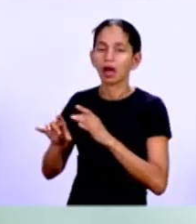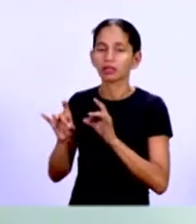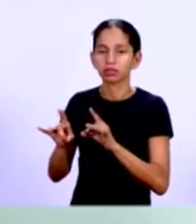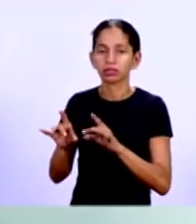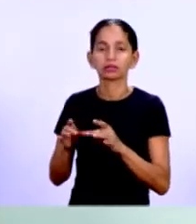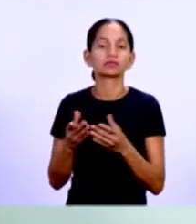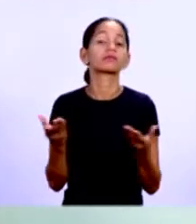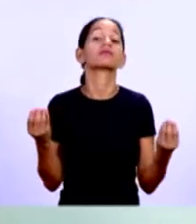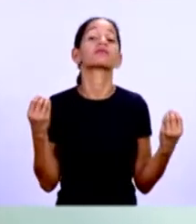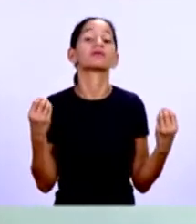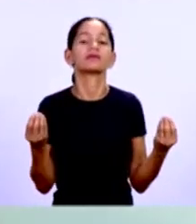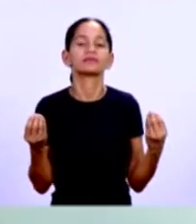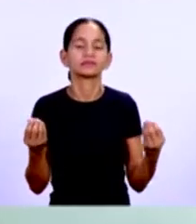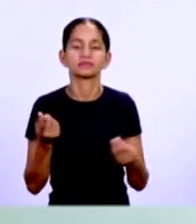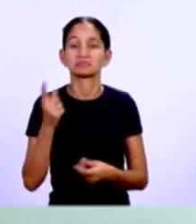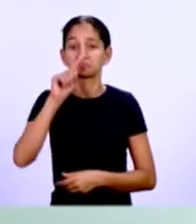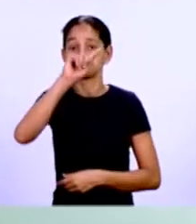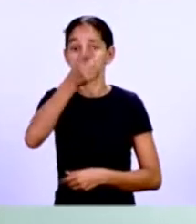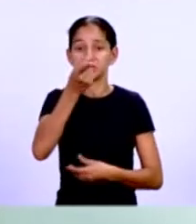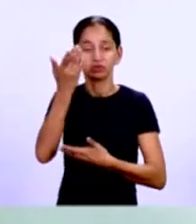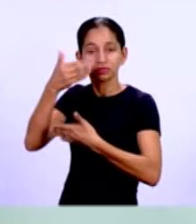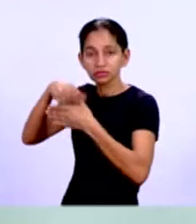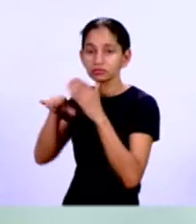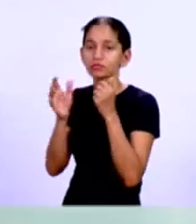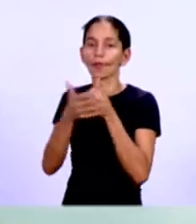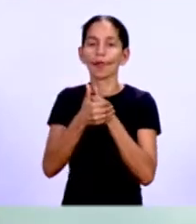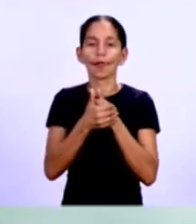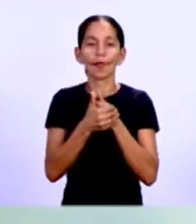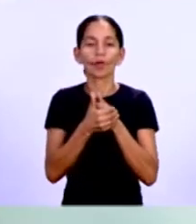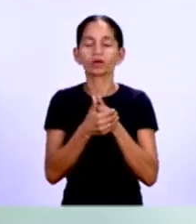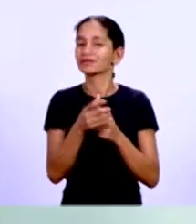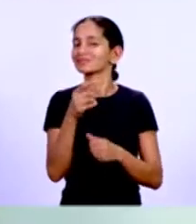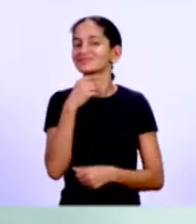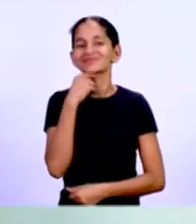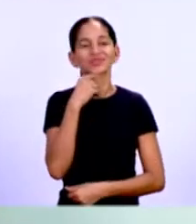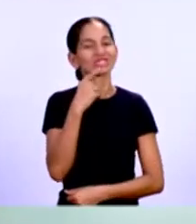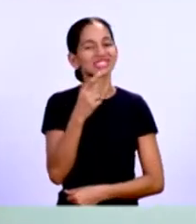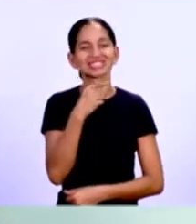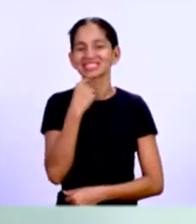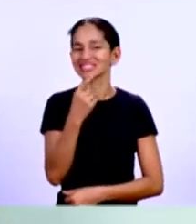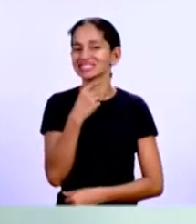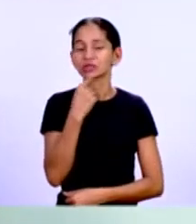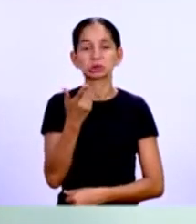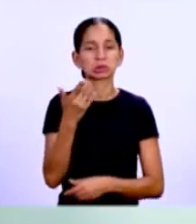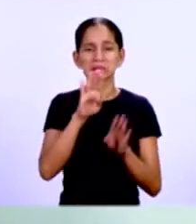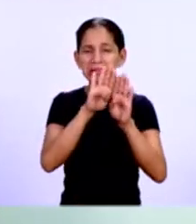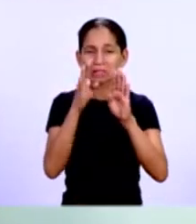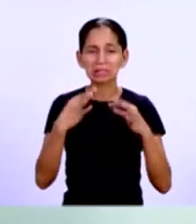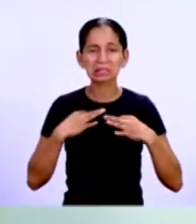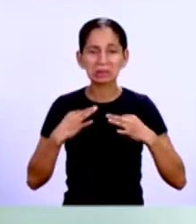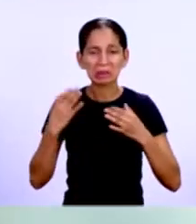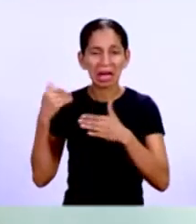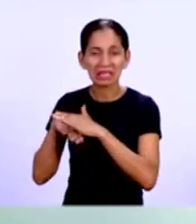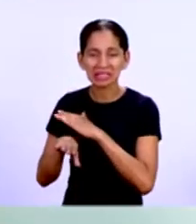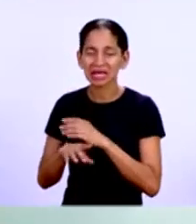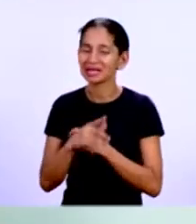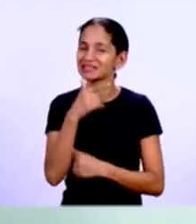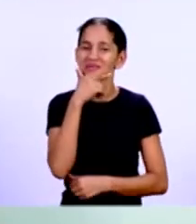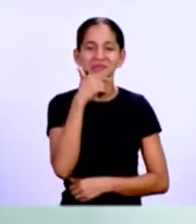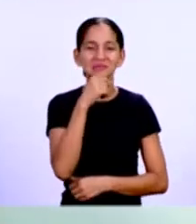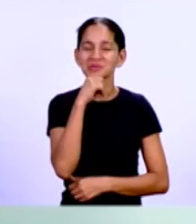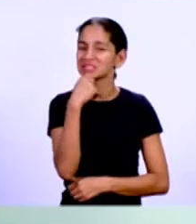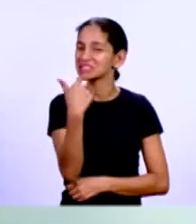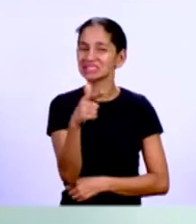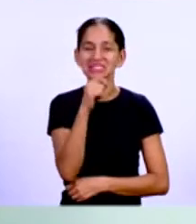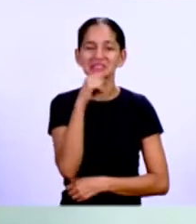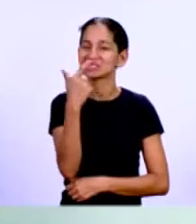aí mais de R$1.000, deixar esse dinheiro escondido, esse dinheiro está perdendo valor lá dentro do seu guarda-roupa. Não faça isso. Também não deixe